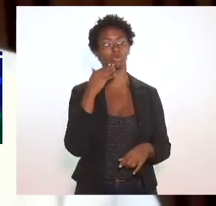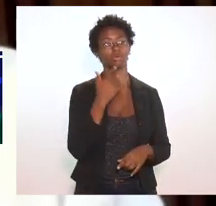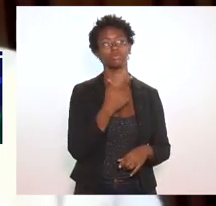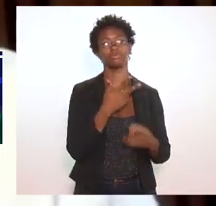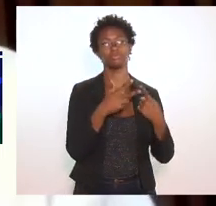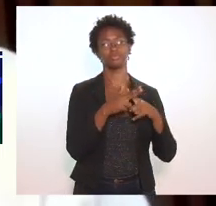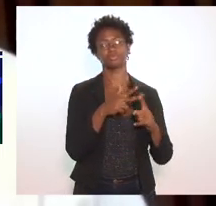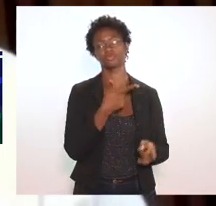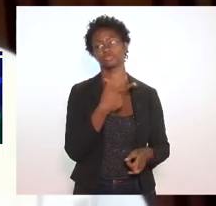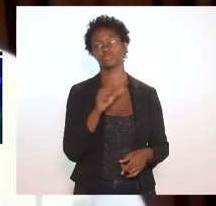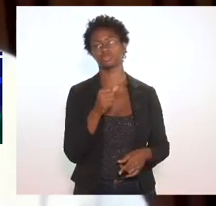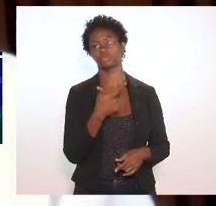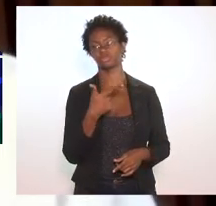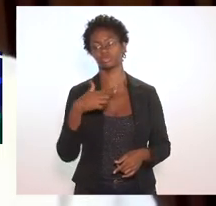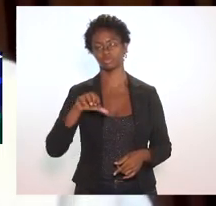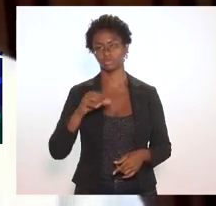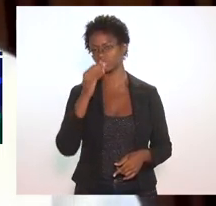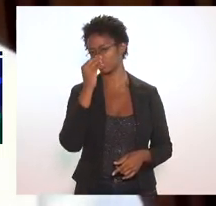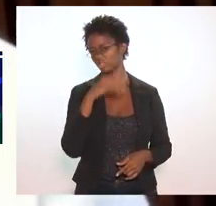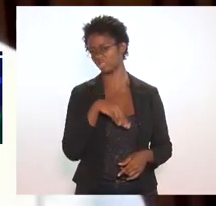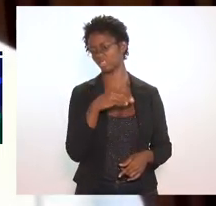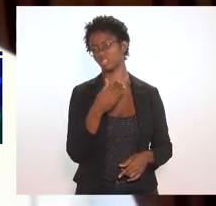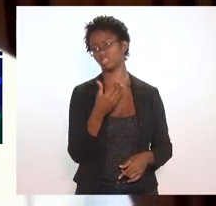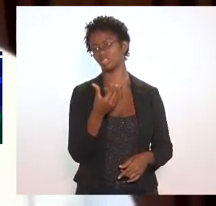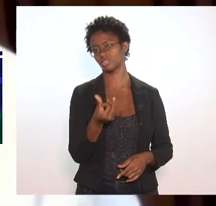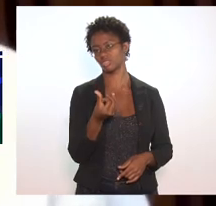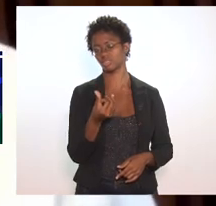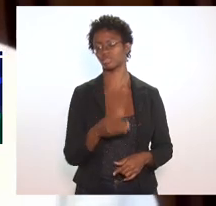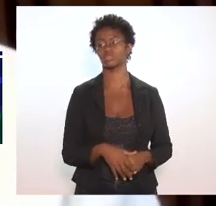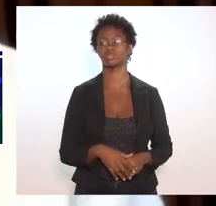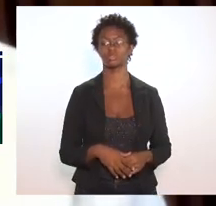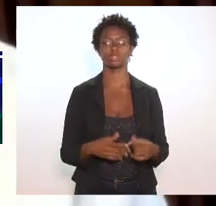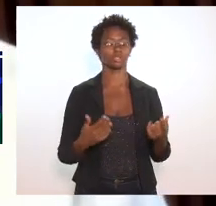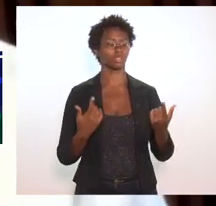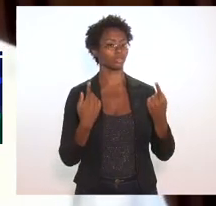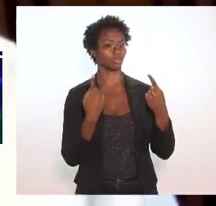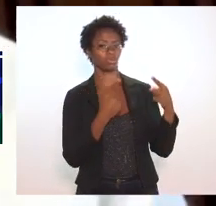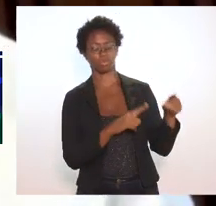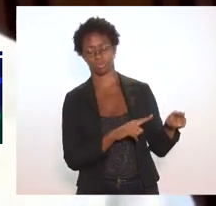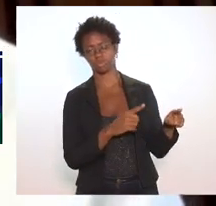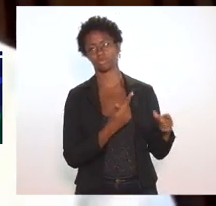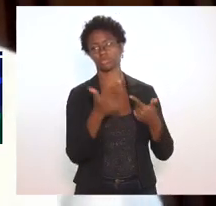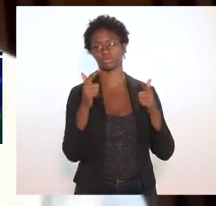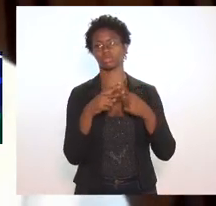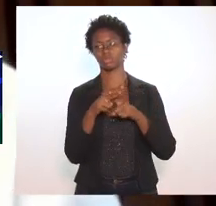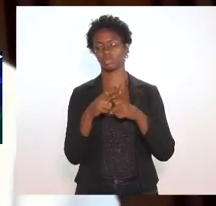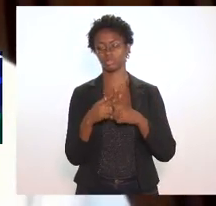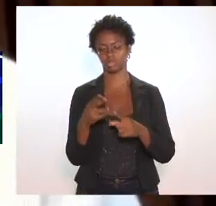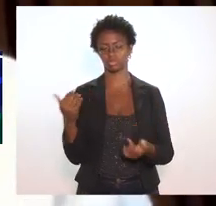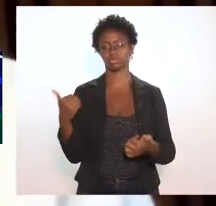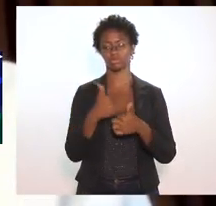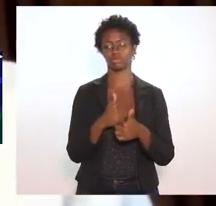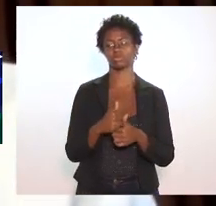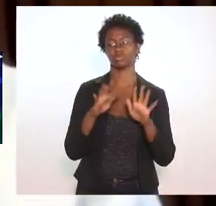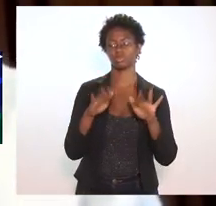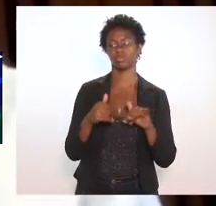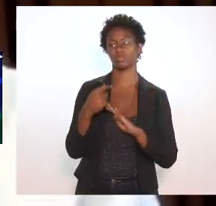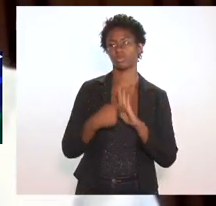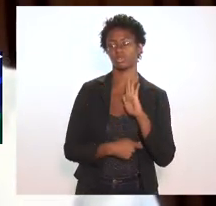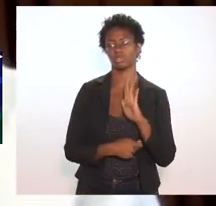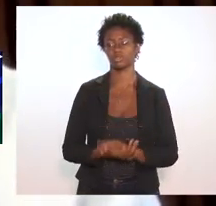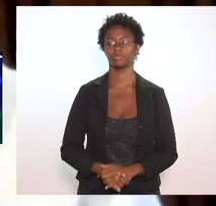29. Pela rejeição da emenda 6. Contrária às demais emendas, concluindo por substitutivo, pedindo forma final de redação.